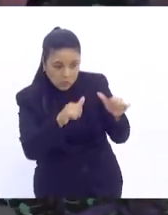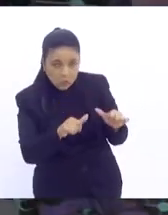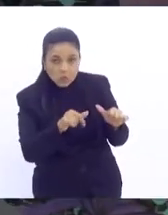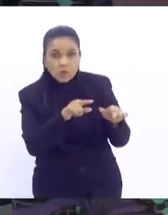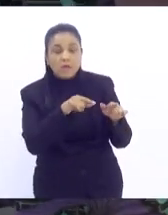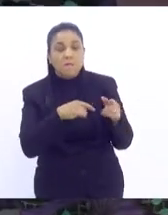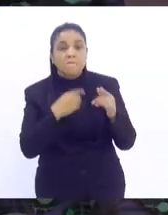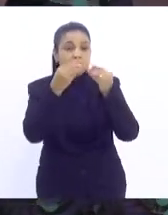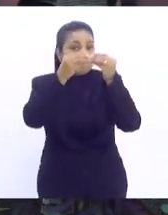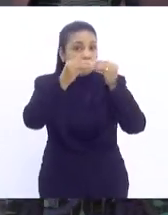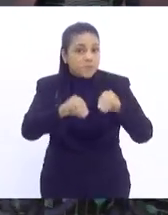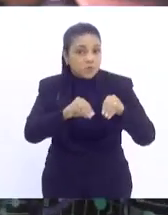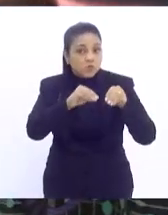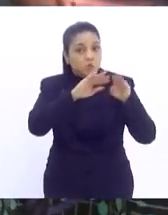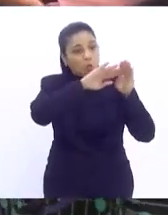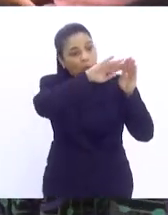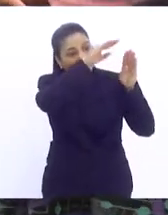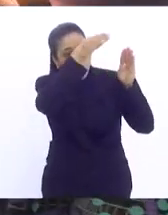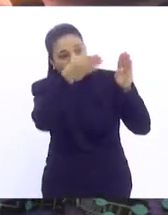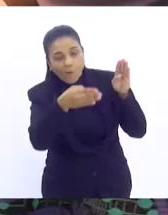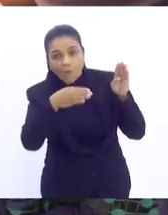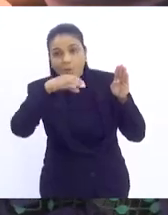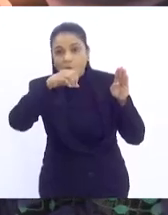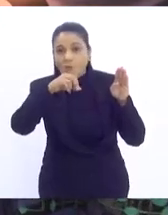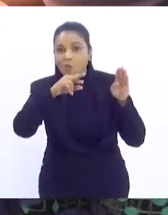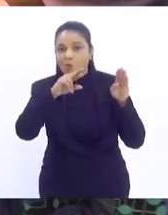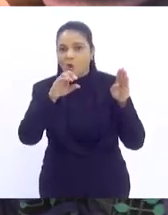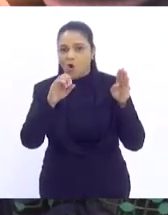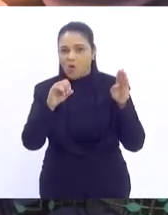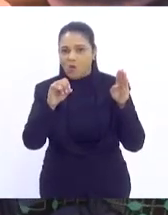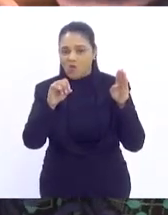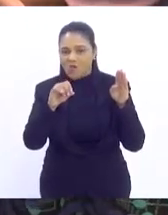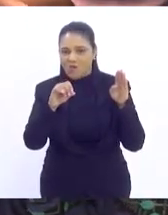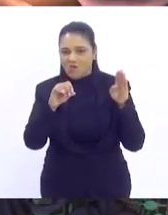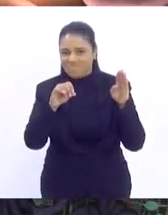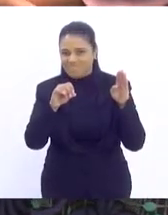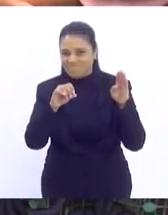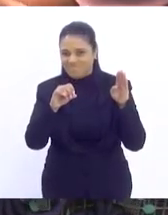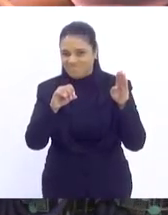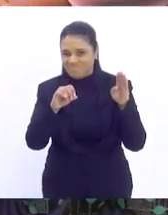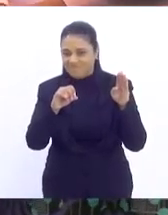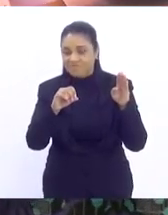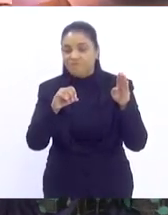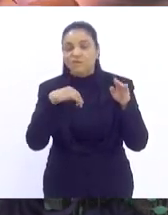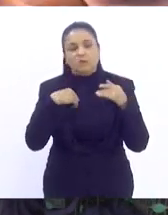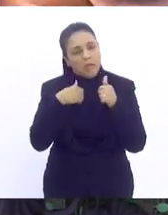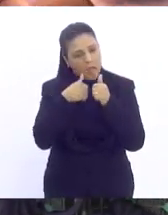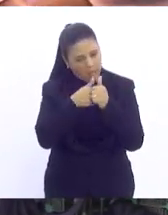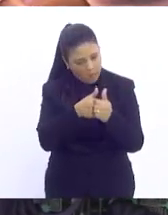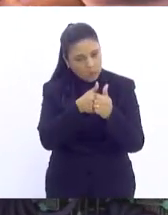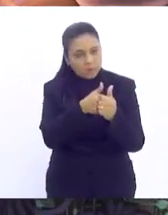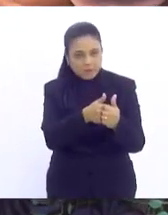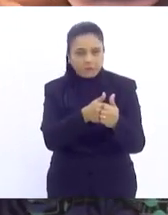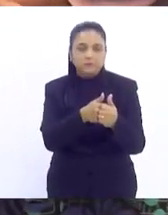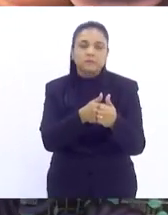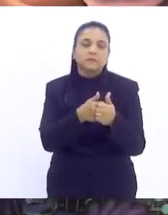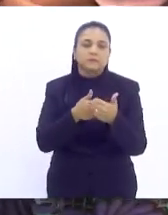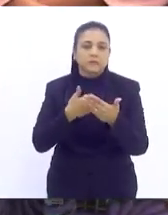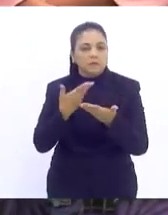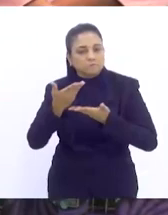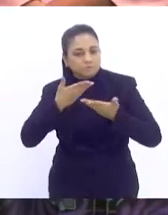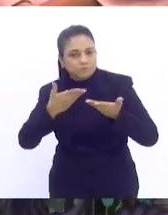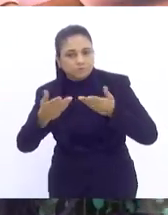autorismo muito maior do que o aumento que eles pretendem ter então está acompanhando isso está falando